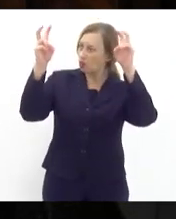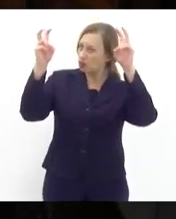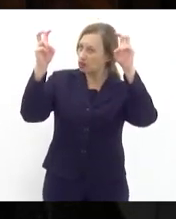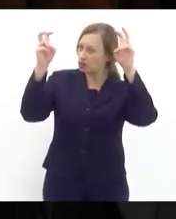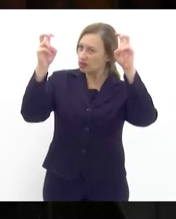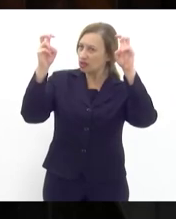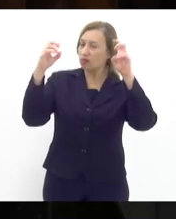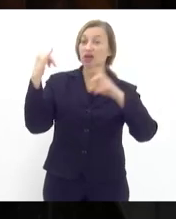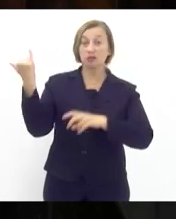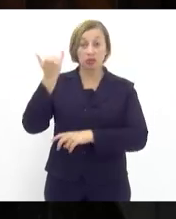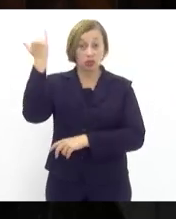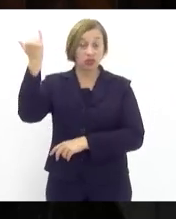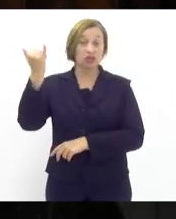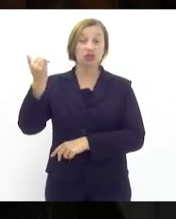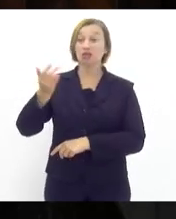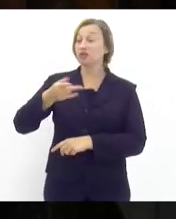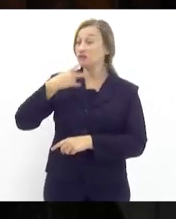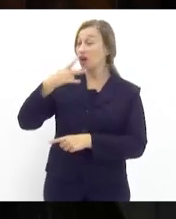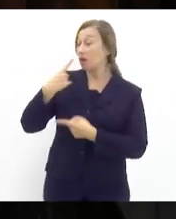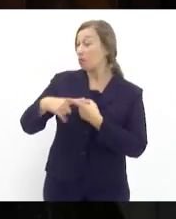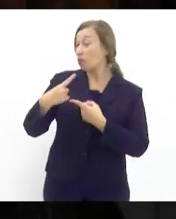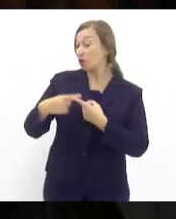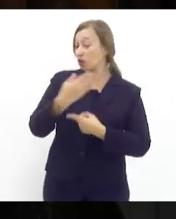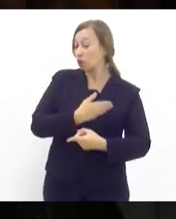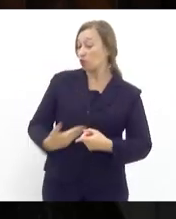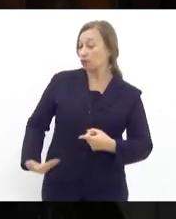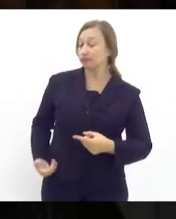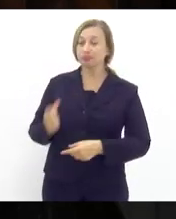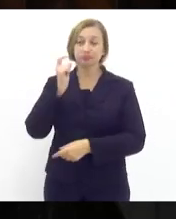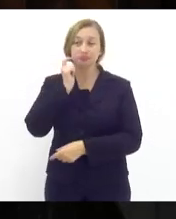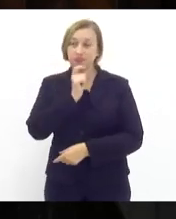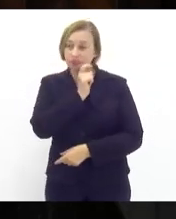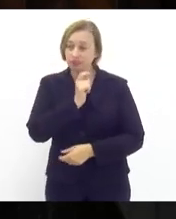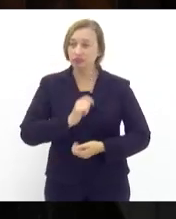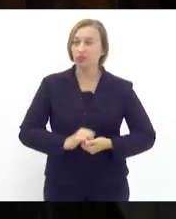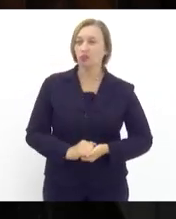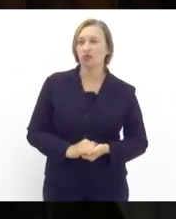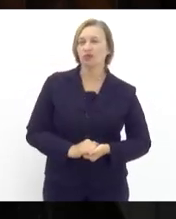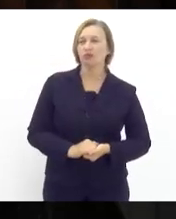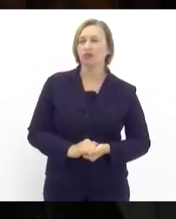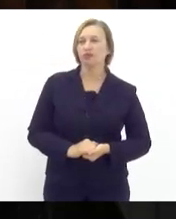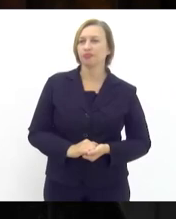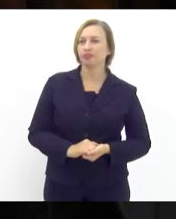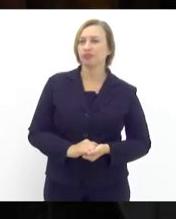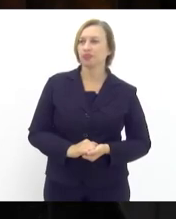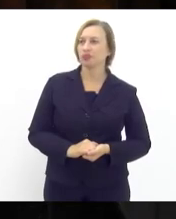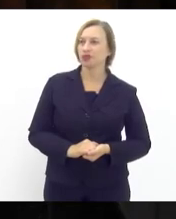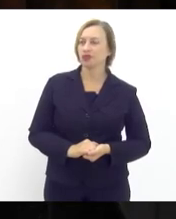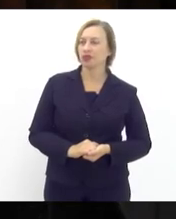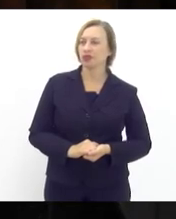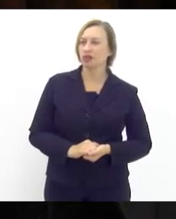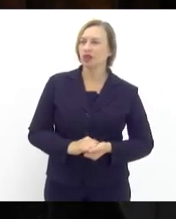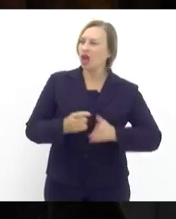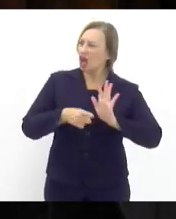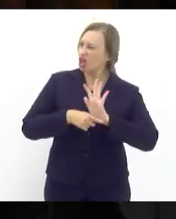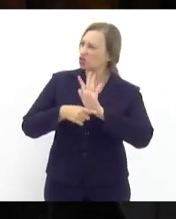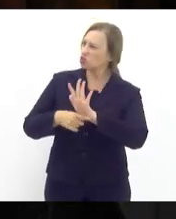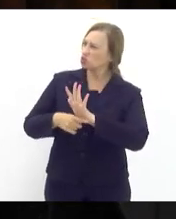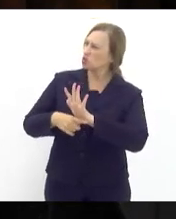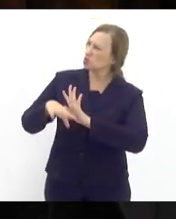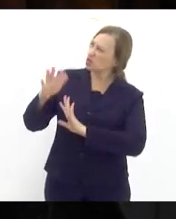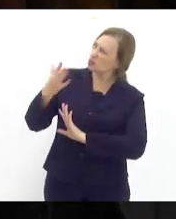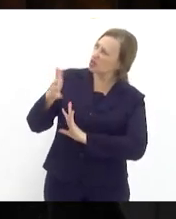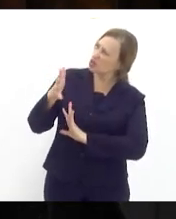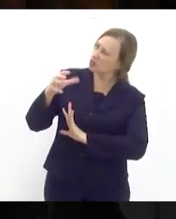tema porque o governador Cláudio Castro patrocinou tem mais ou menos